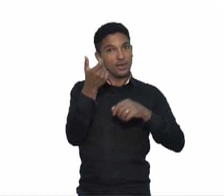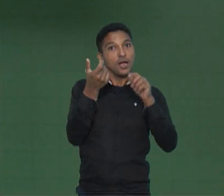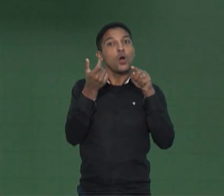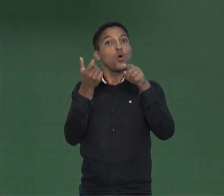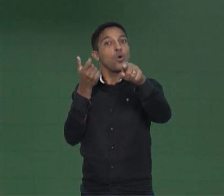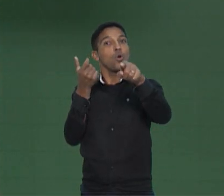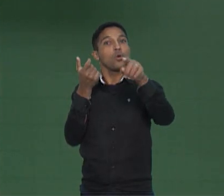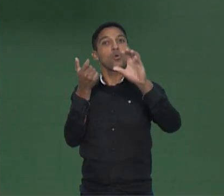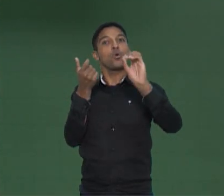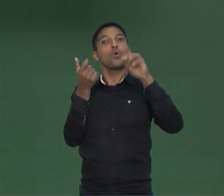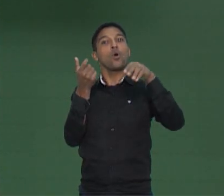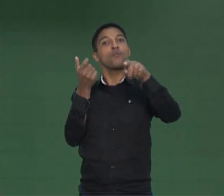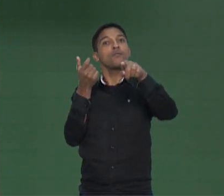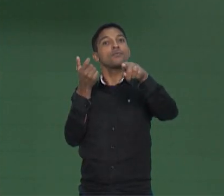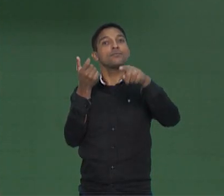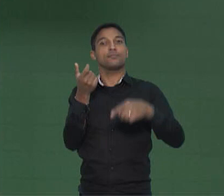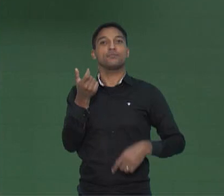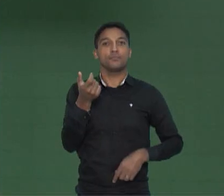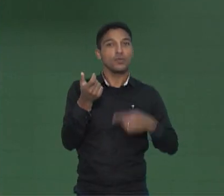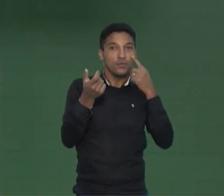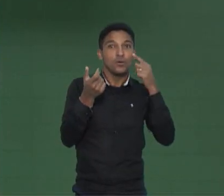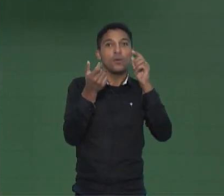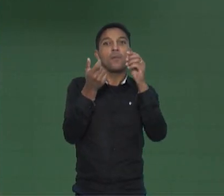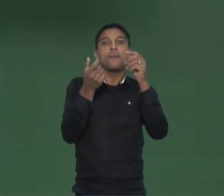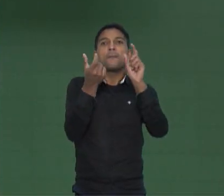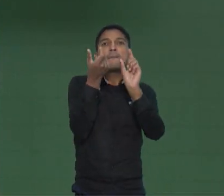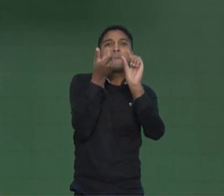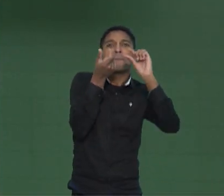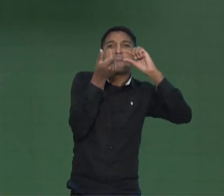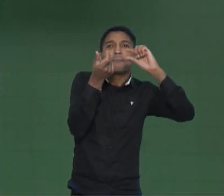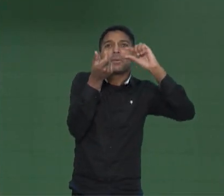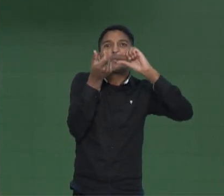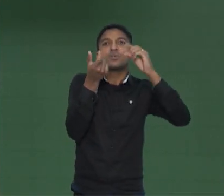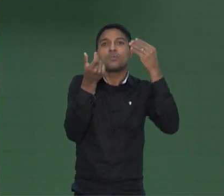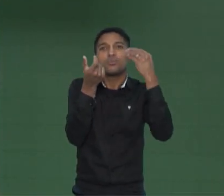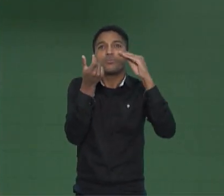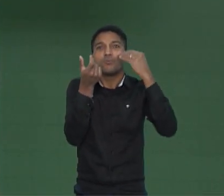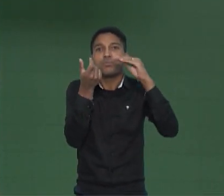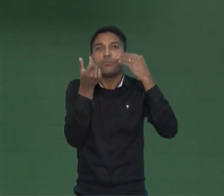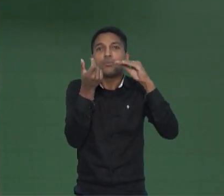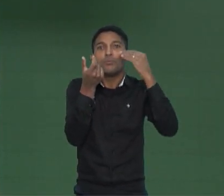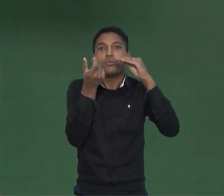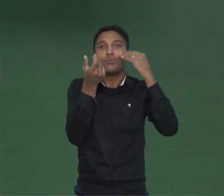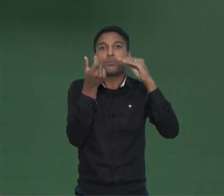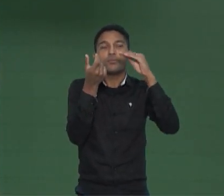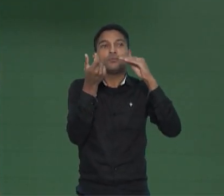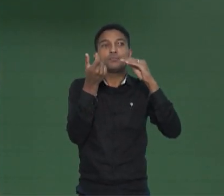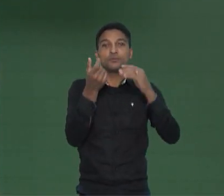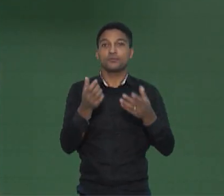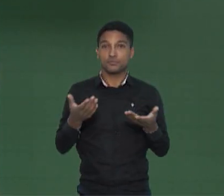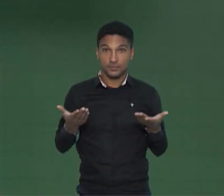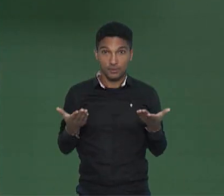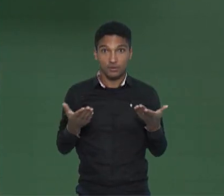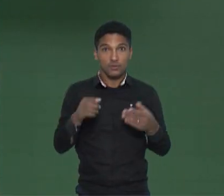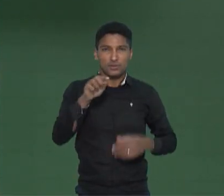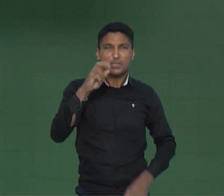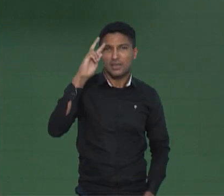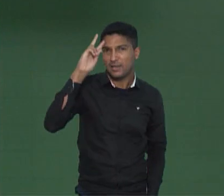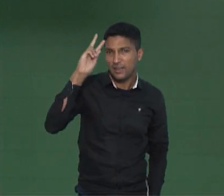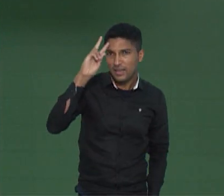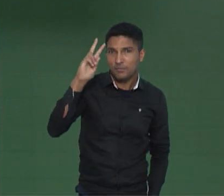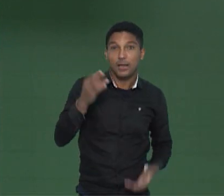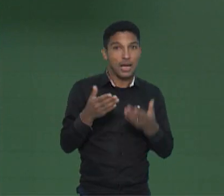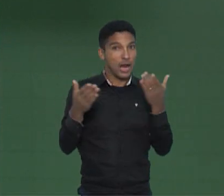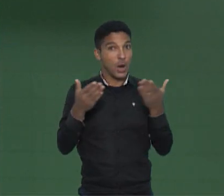objeto indireto, os 2 simultaneamente na mesma oração, certo? Lembrando, oração, uma frase com